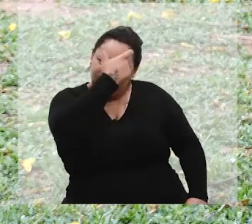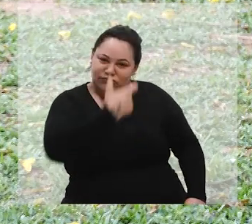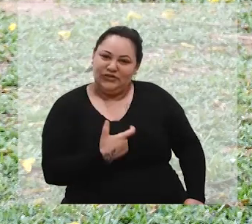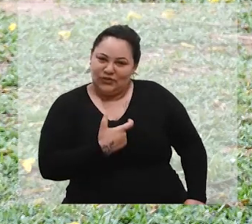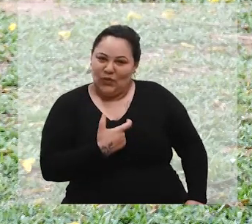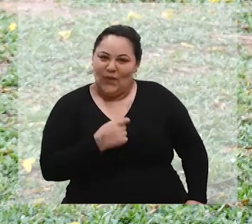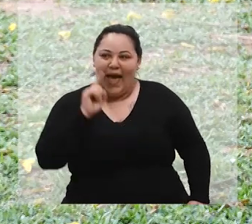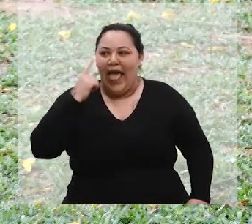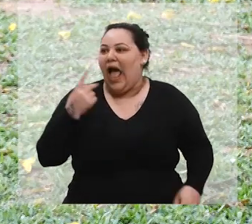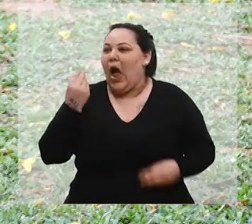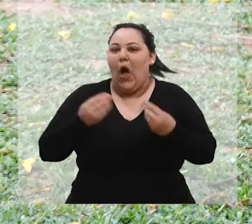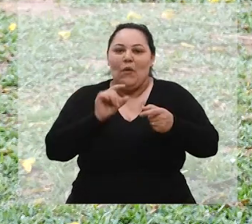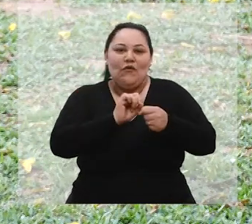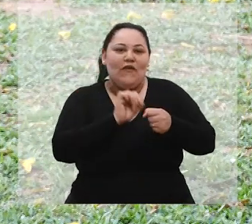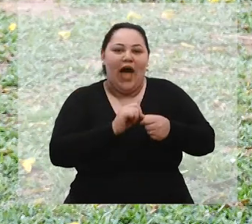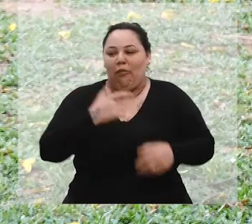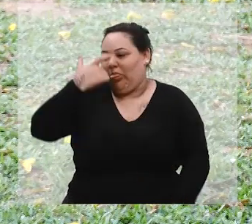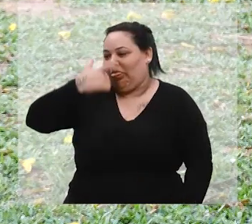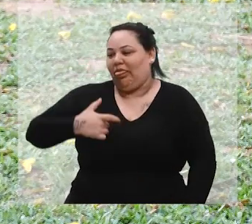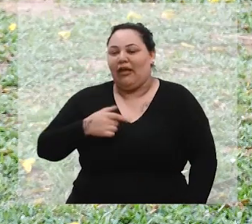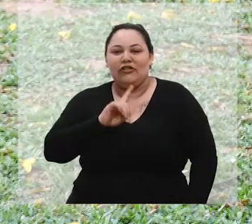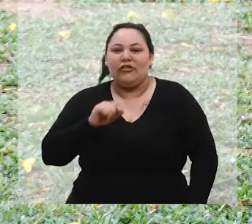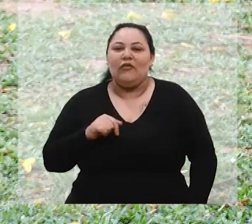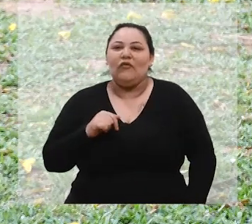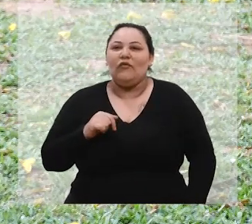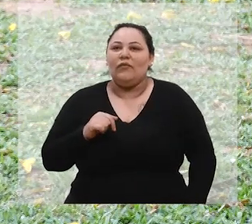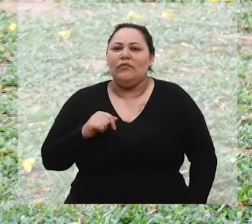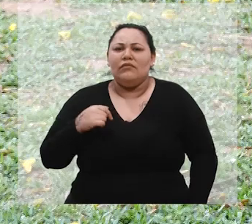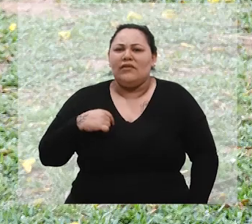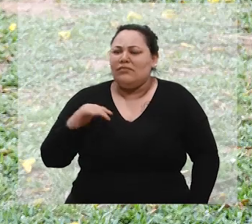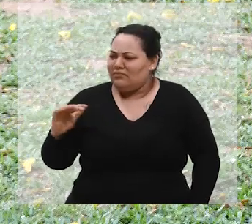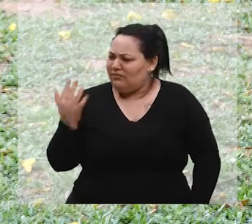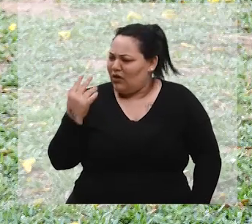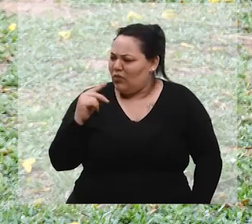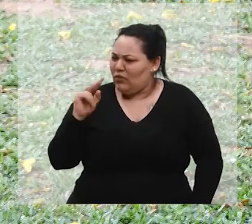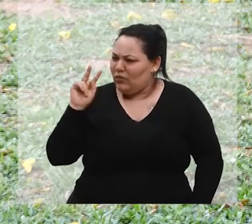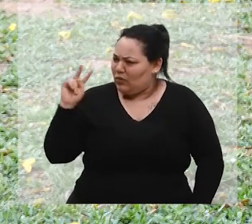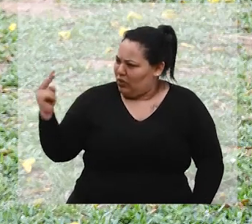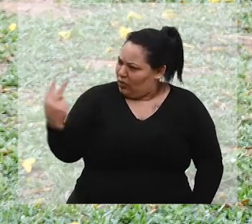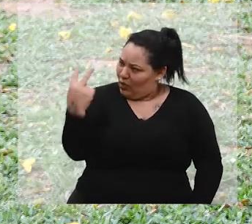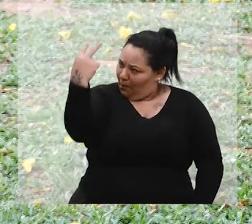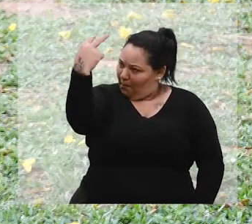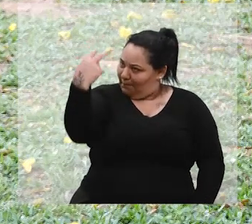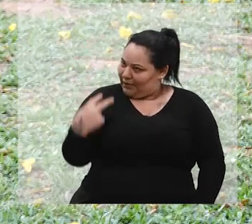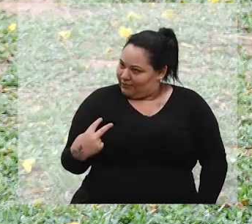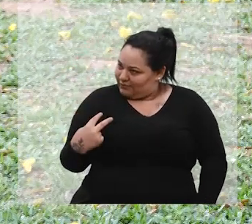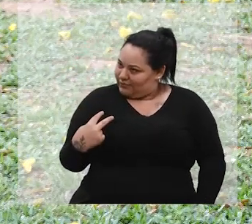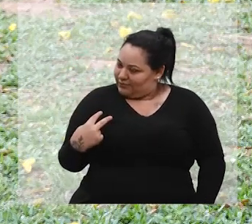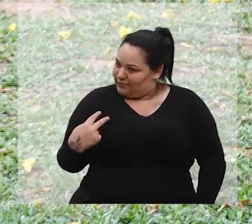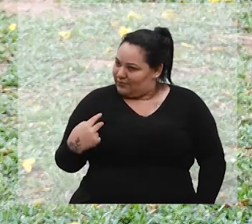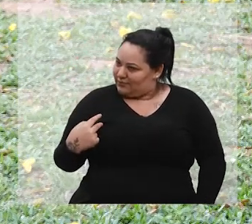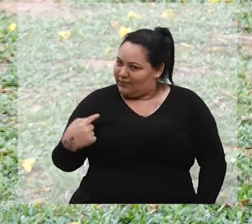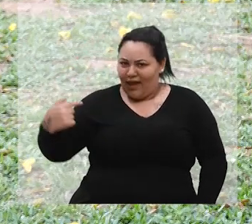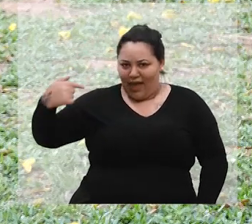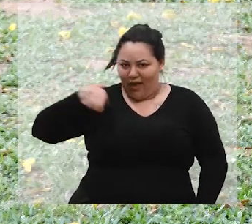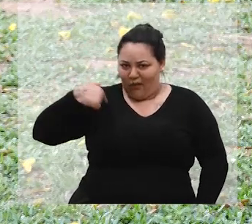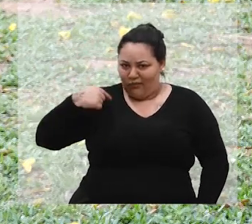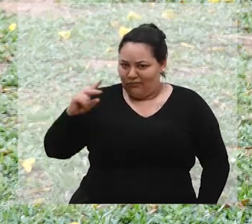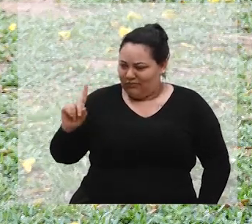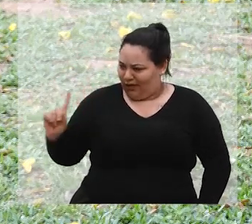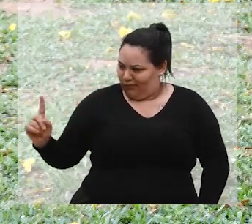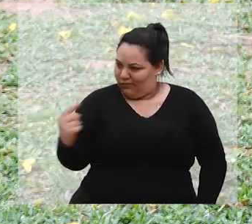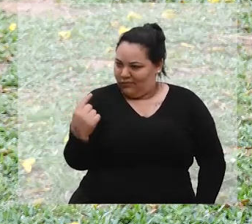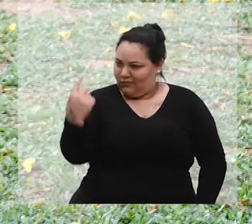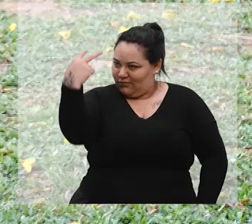que a gente faz de como é que a gente é, né? A gente nunca viu o nosso rosto. A maneira como a gente supõe que a gente vê o nosso rosto,